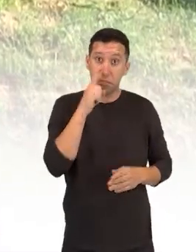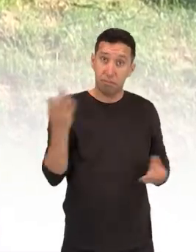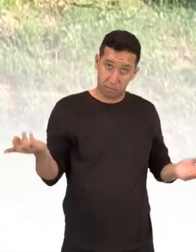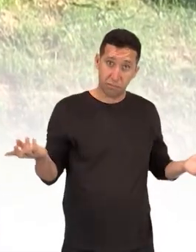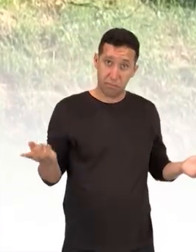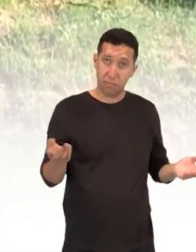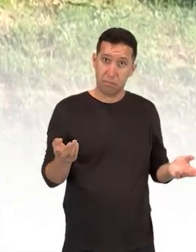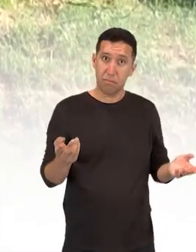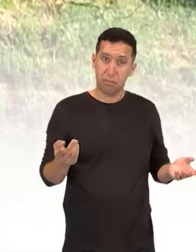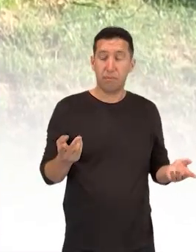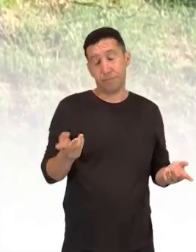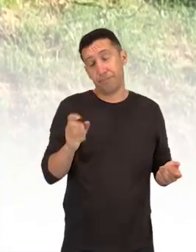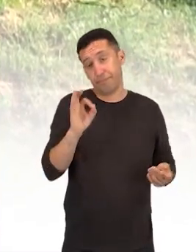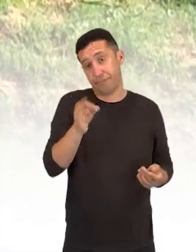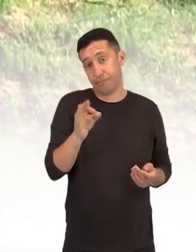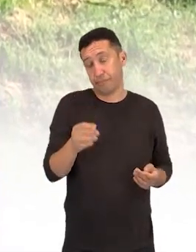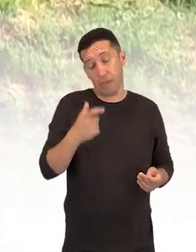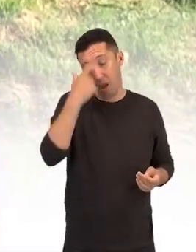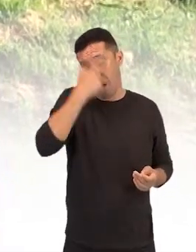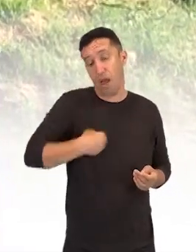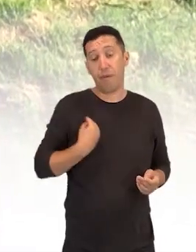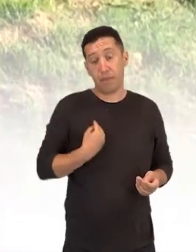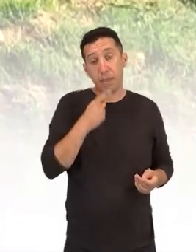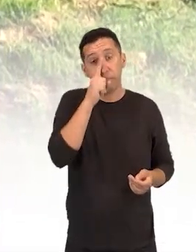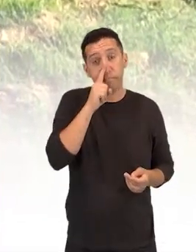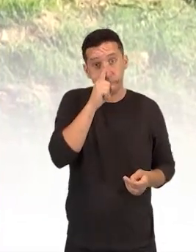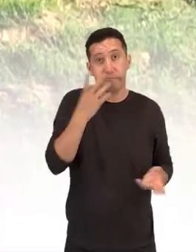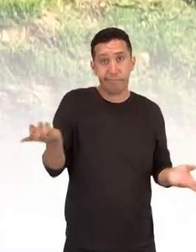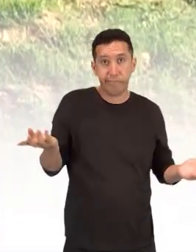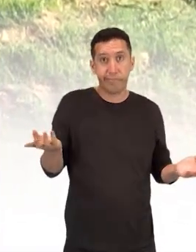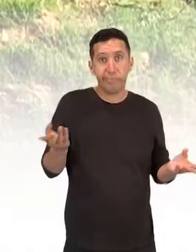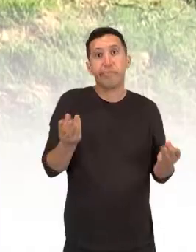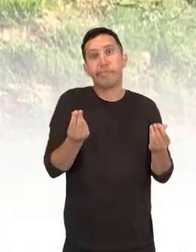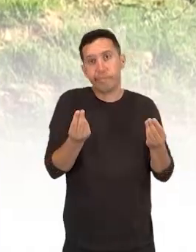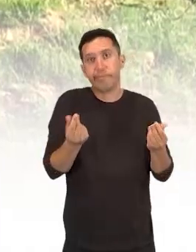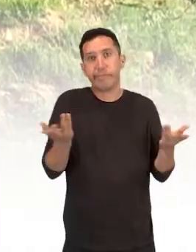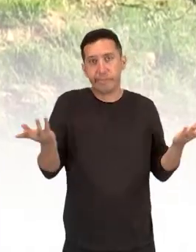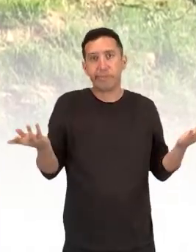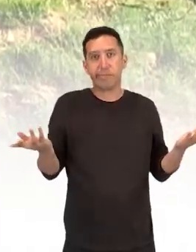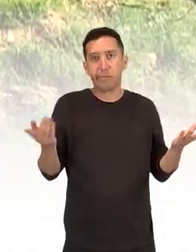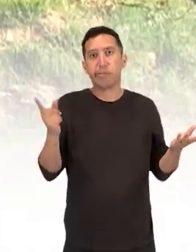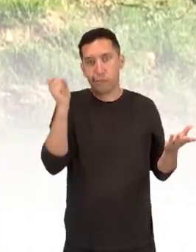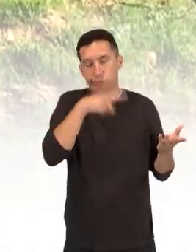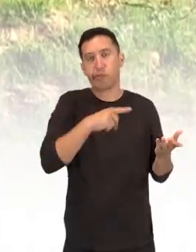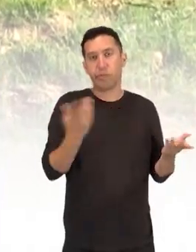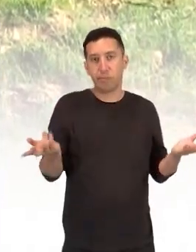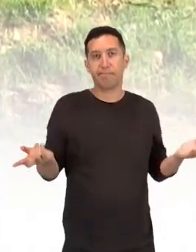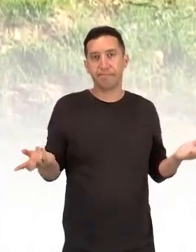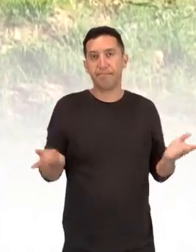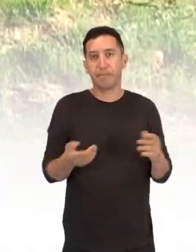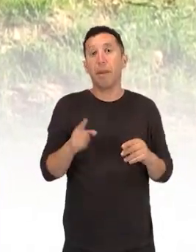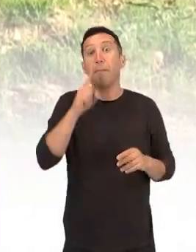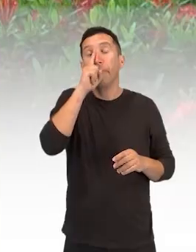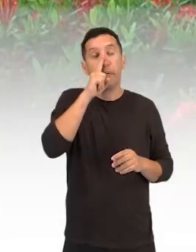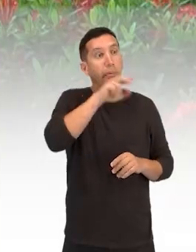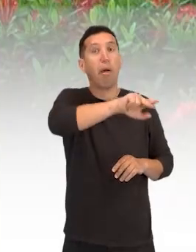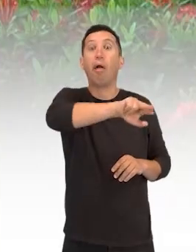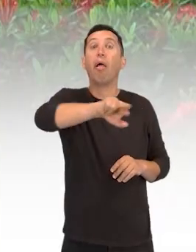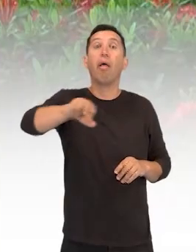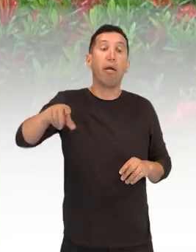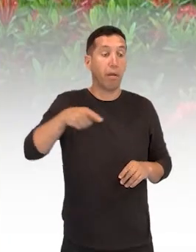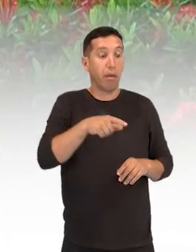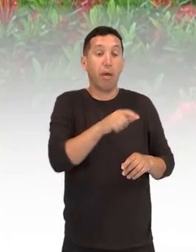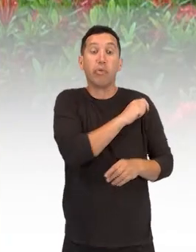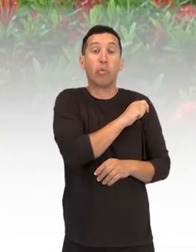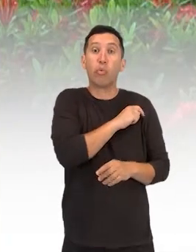os coloca em situação vulnerável e de risco, colocando em risco a própria vida. Deixa uma situação delicada e complicada, né? Diante de tantos